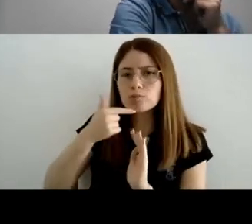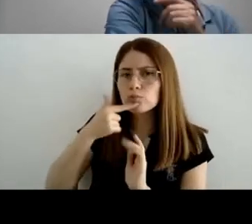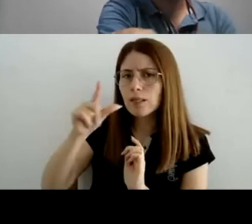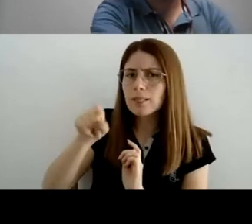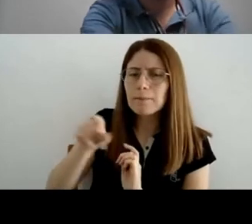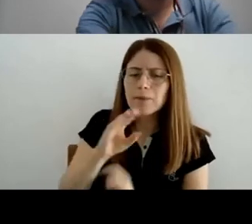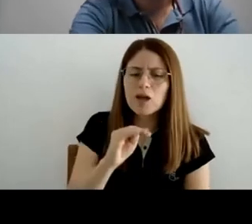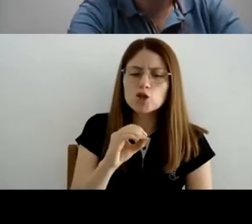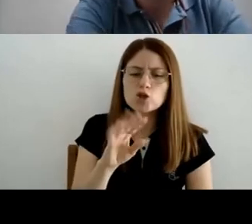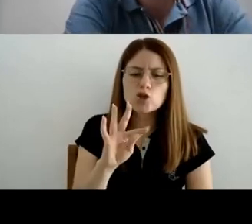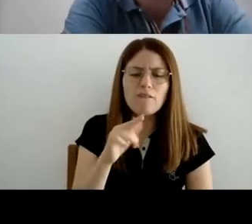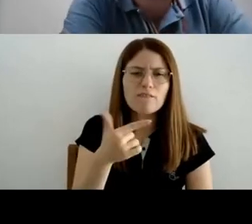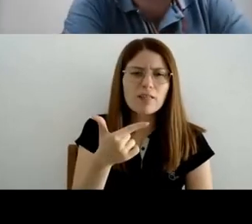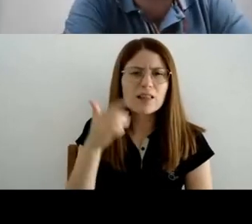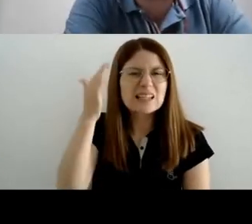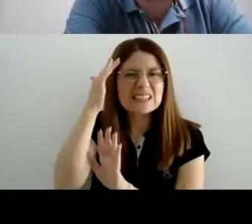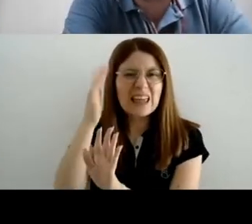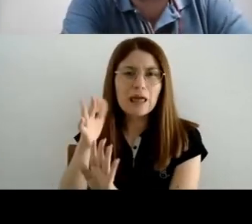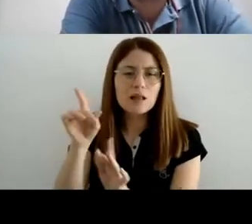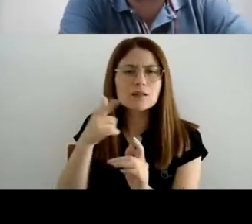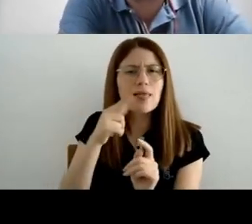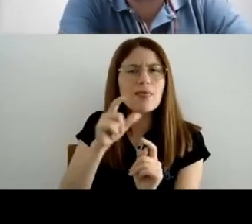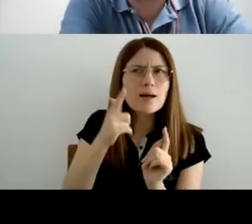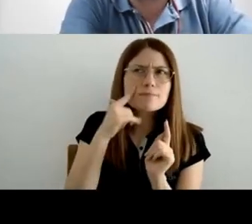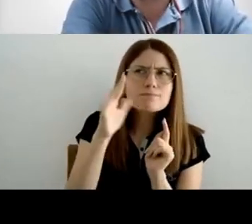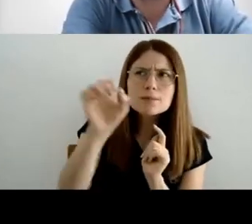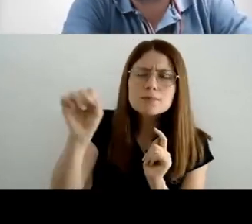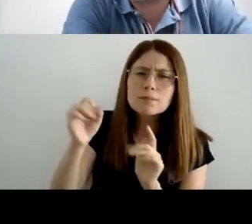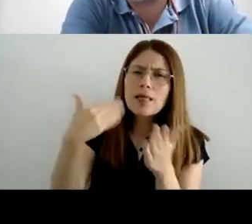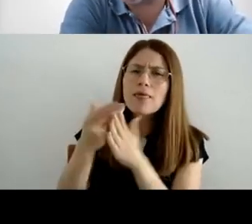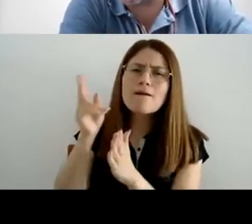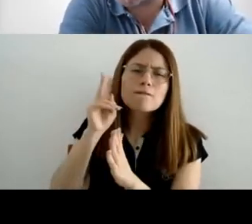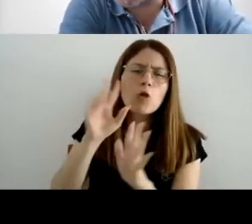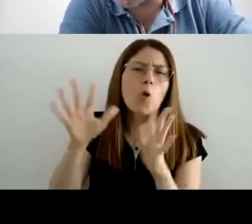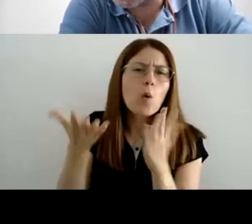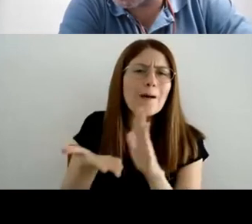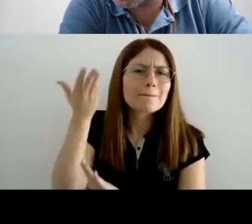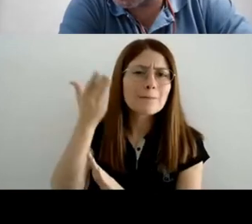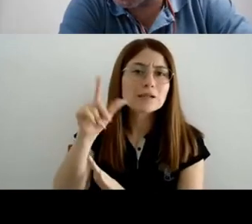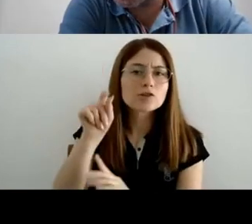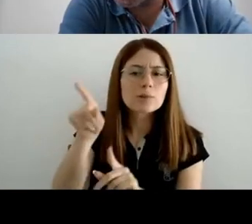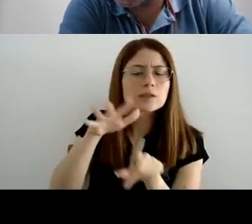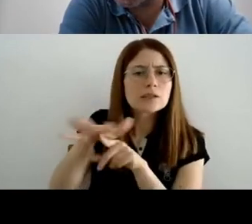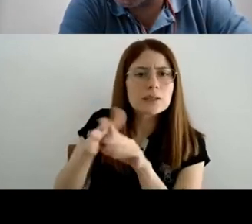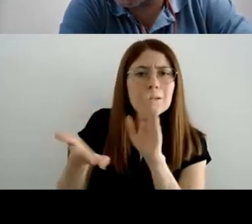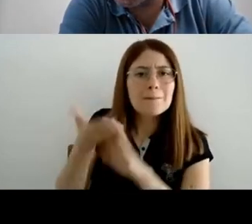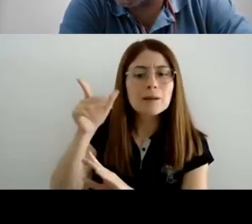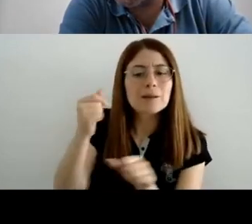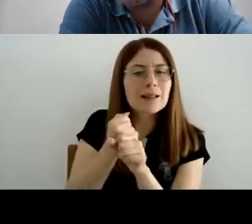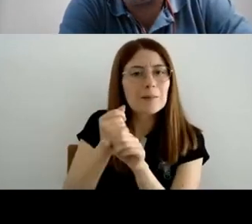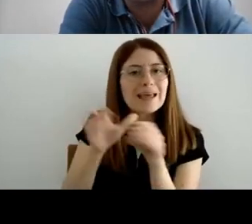possível identificar, perguntam, quais os soft skills que são mais valorizados e quais os impactos nas atividades das equipas que têm